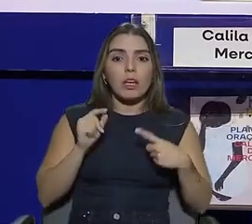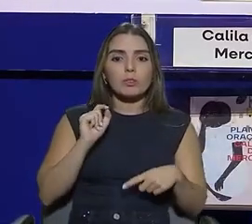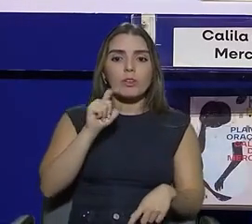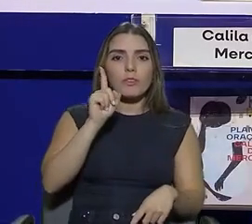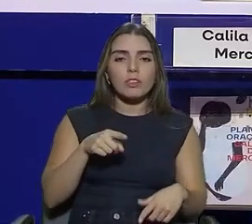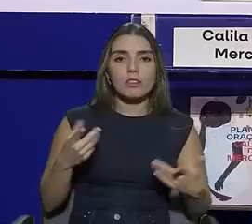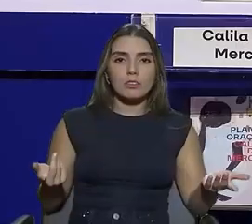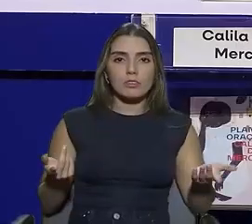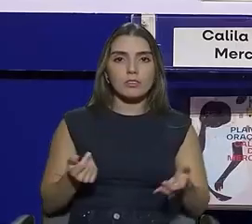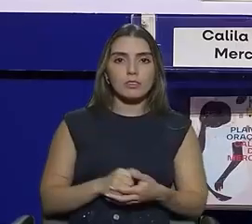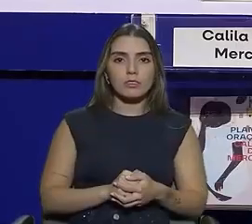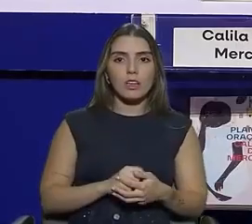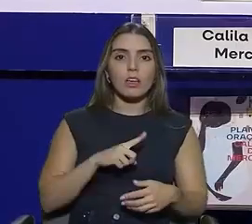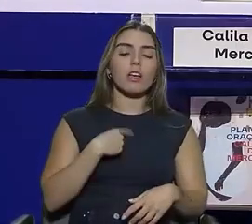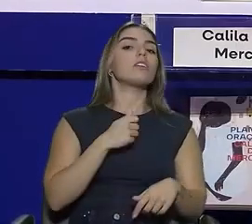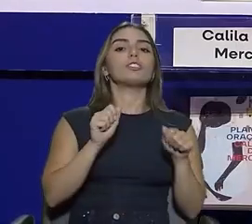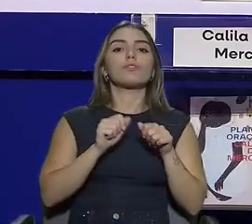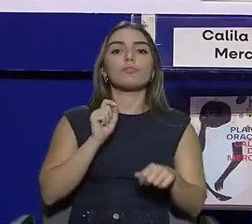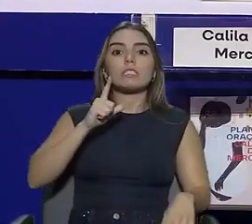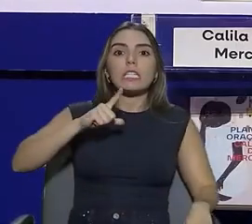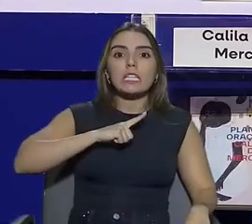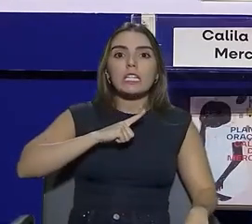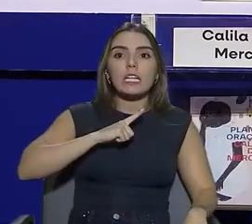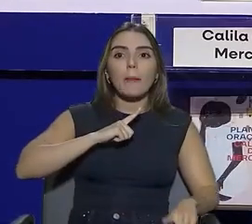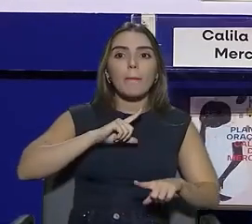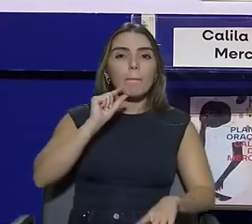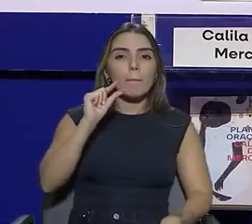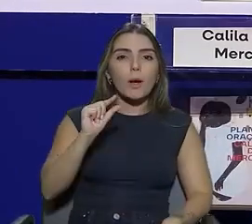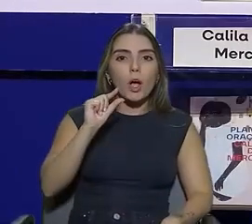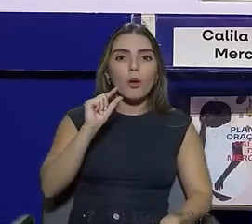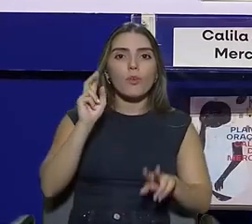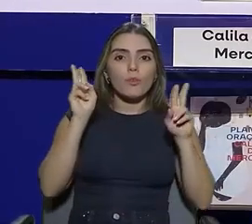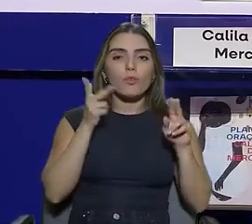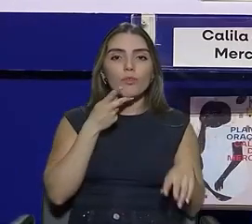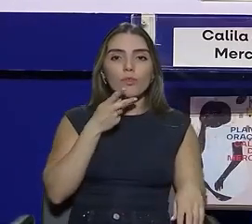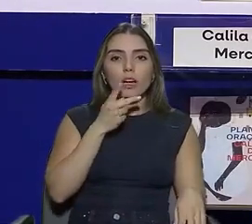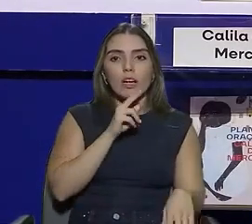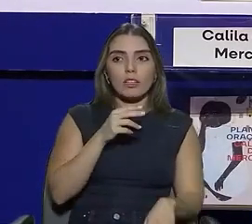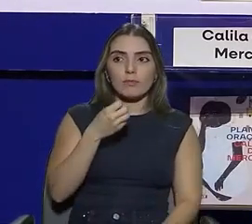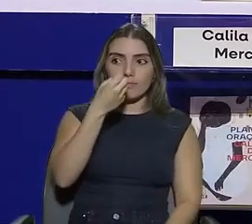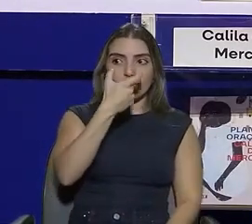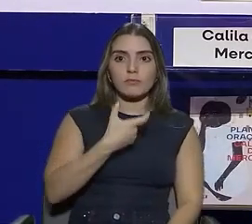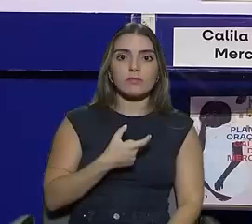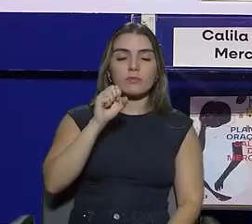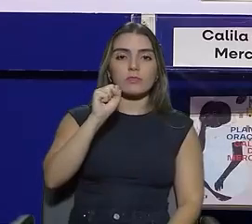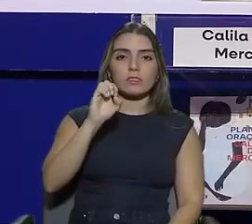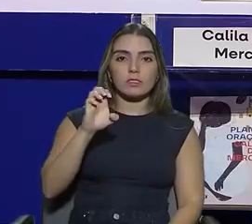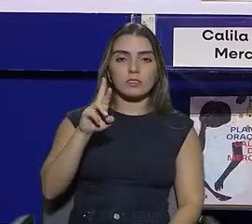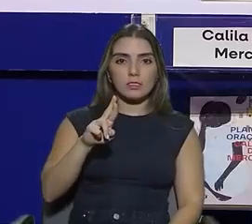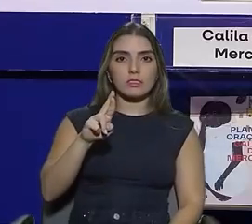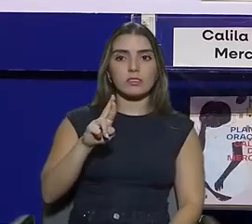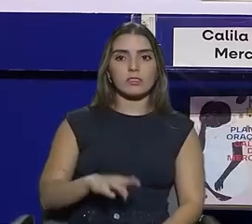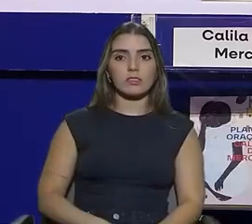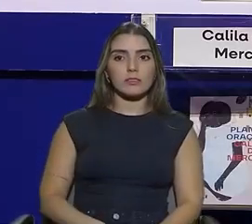muito do ter e pouco do ser. Ele estava falando do ser. Aí tem um verso que mudou a minha vida, nessa mesma poesia.